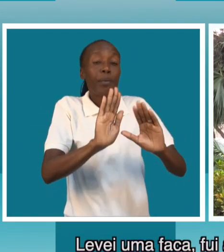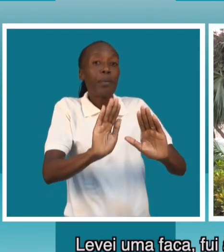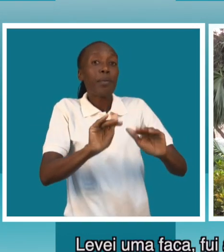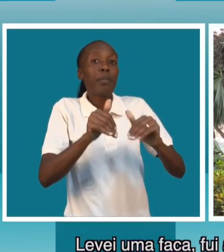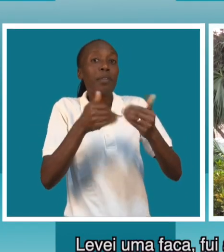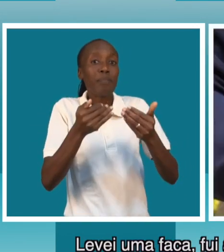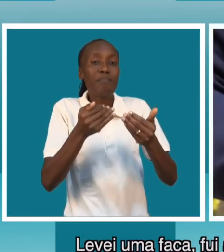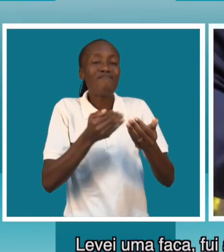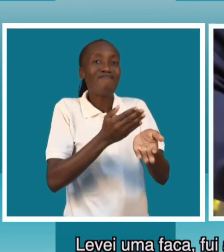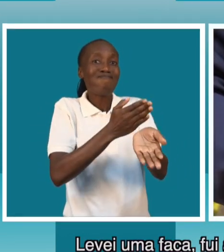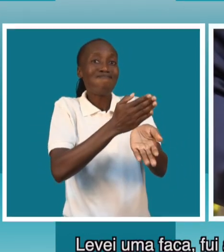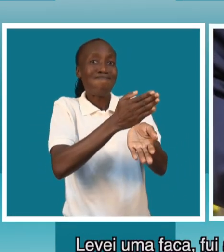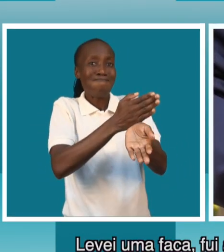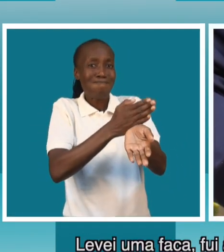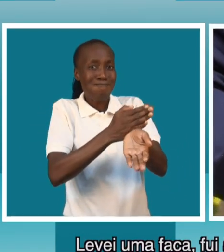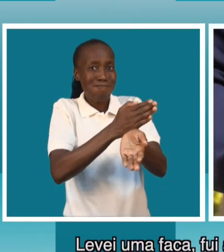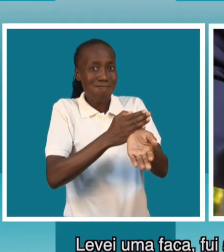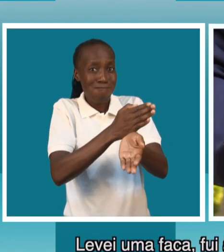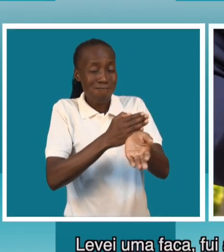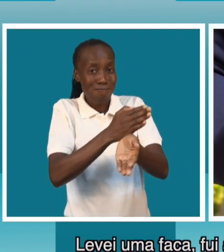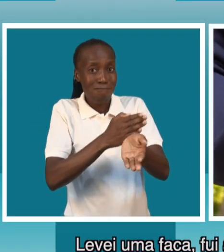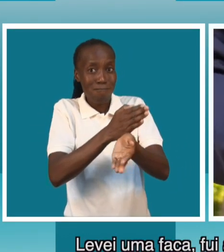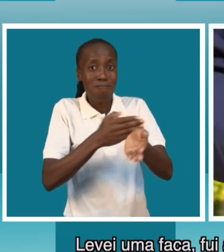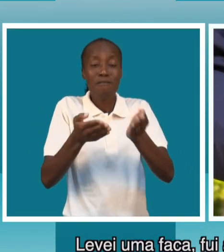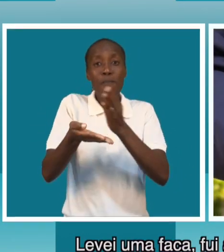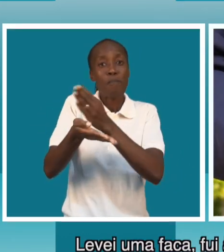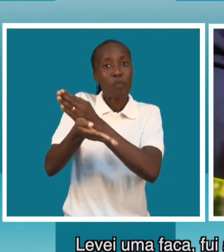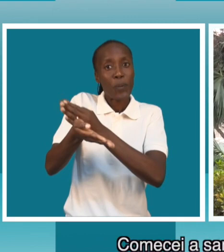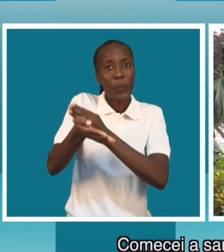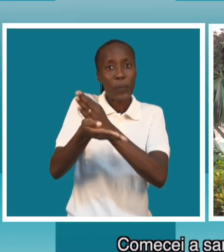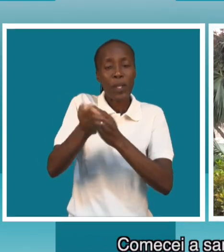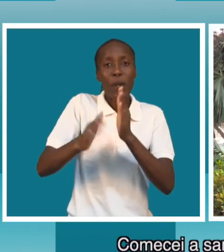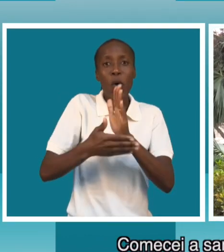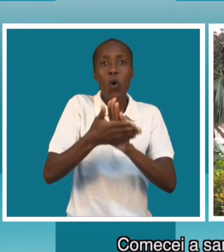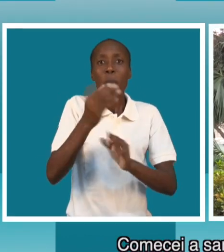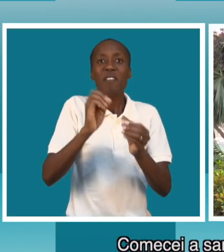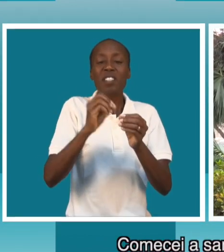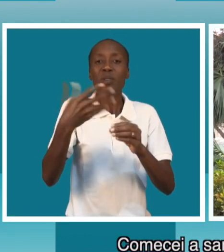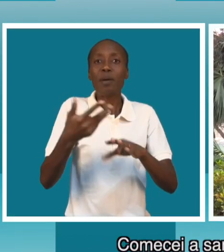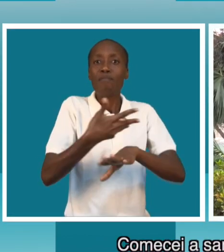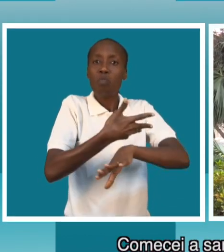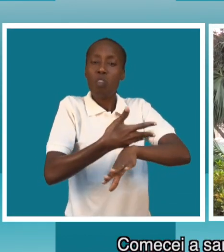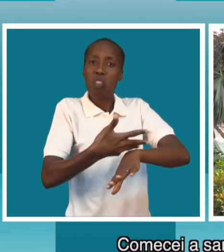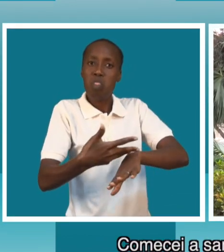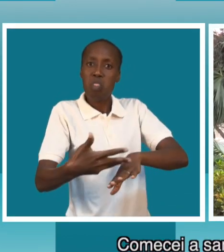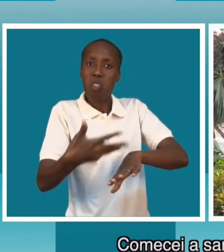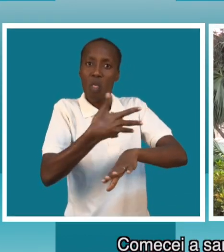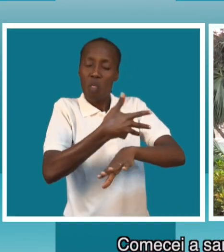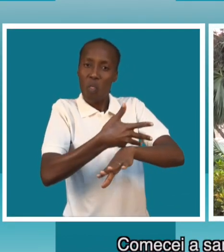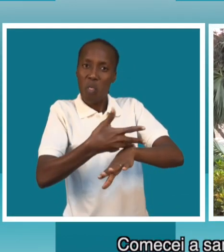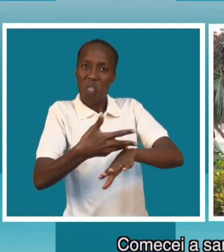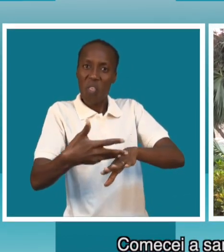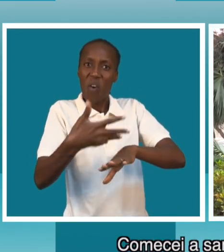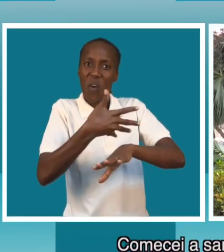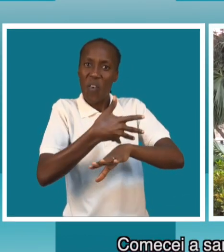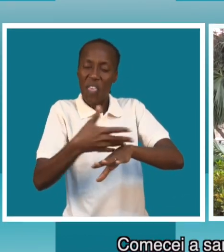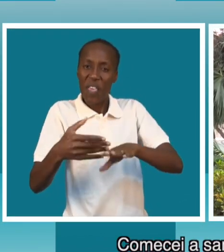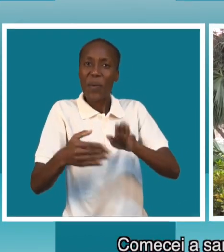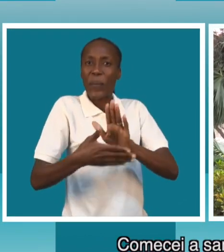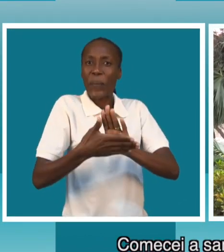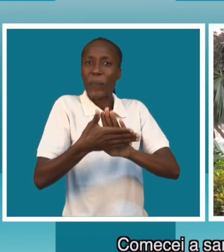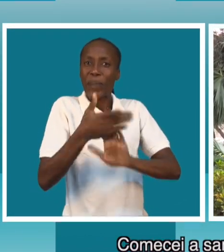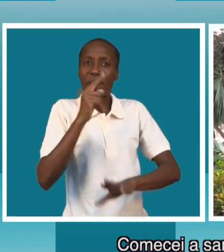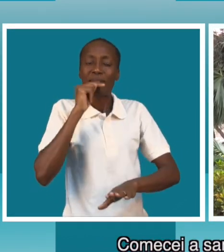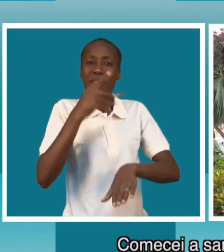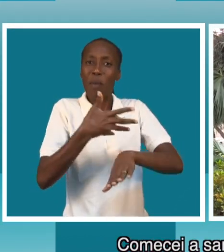ele cortei essas partes das mãos, os cruzes praticamente. Então comecei a sangrar, entendo? O momento que eu ia sangrando,